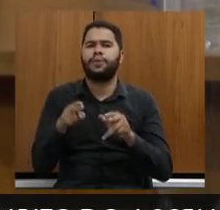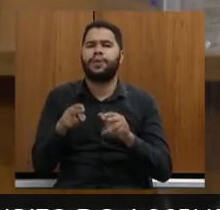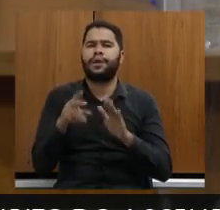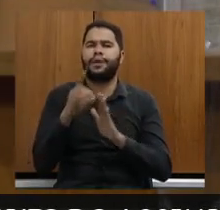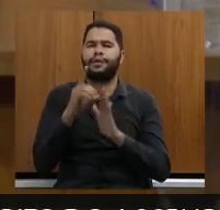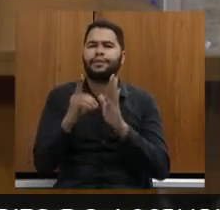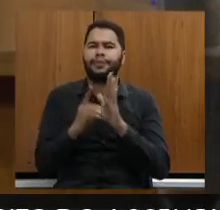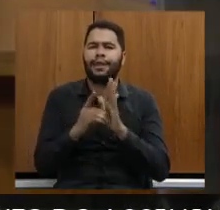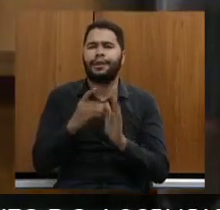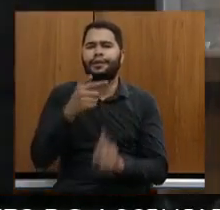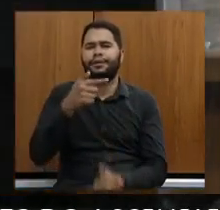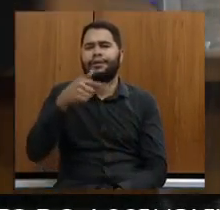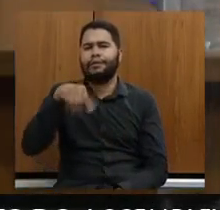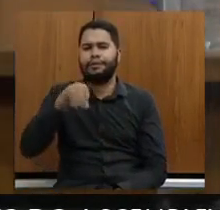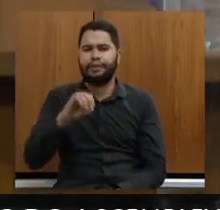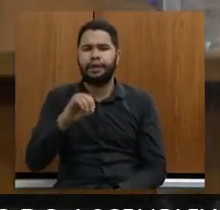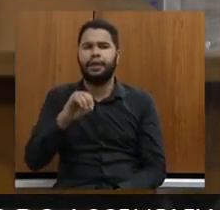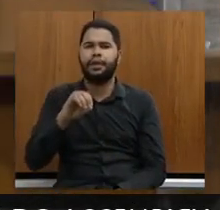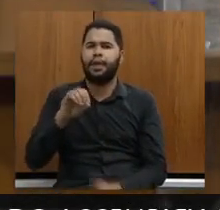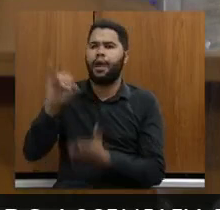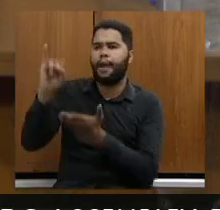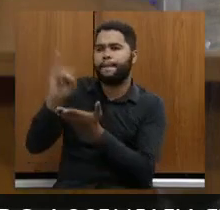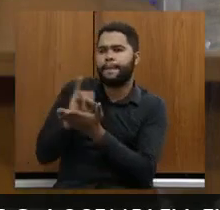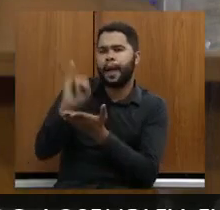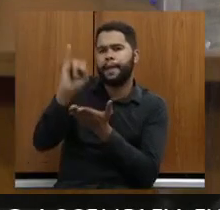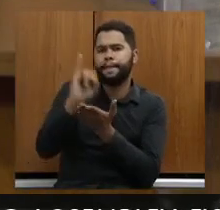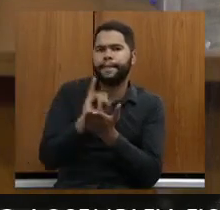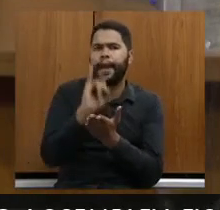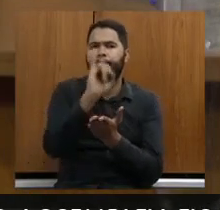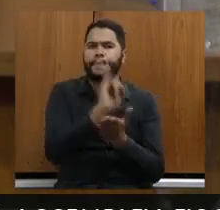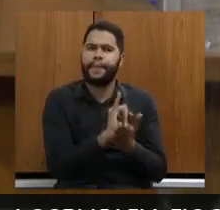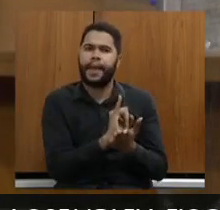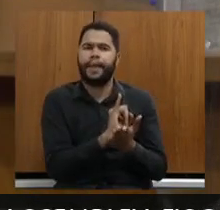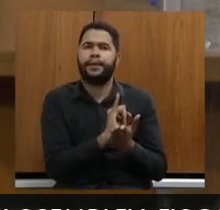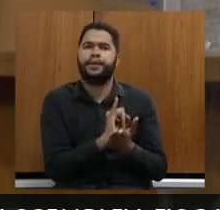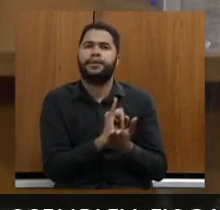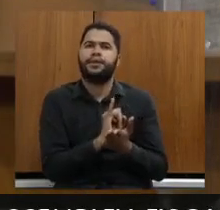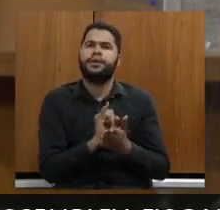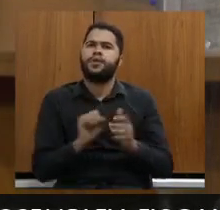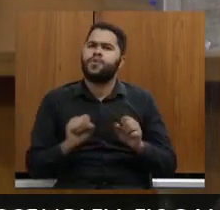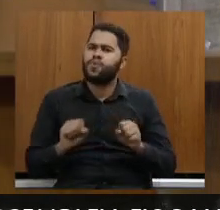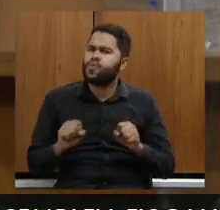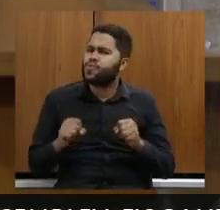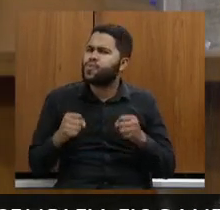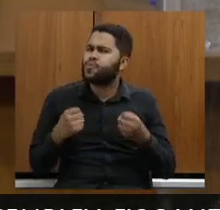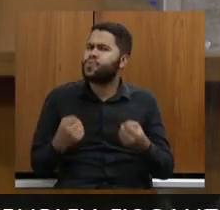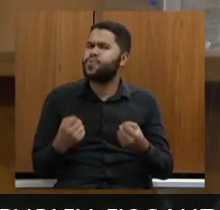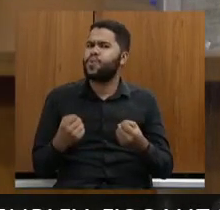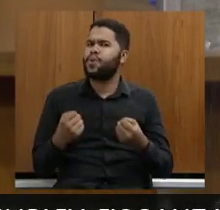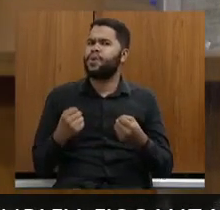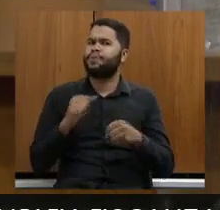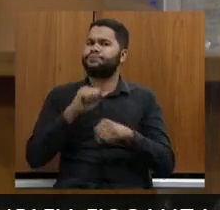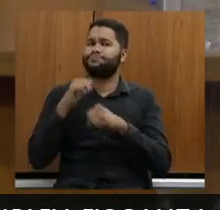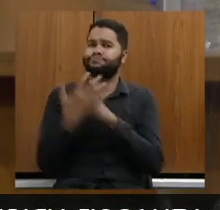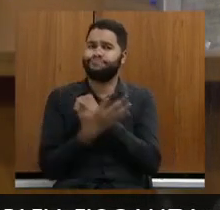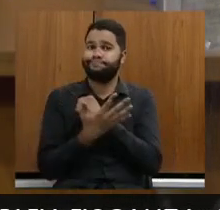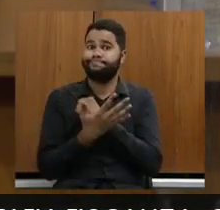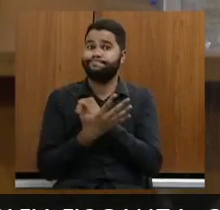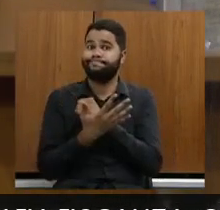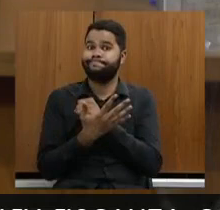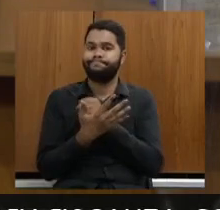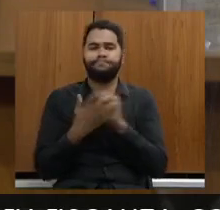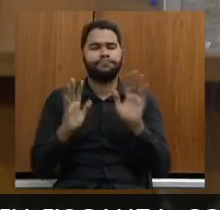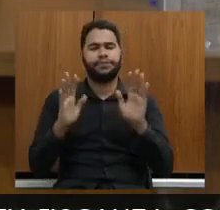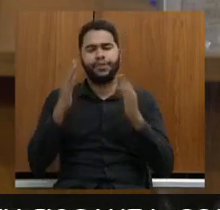de 70 um país que importador de alimentos e tivéssemos de enfrentar uma pandemia uma Graças a Deus